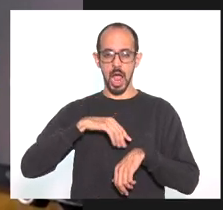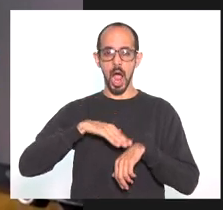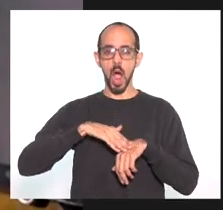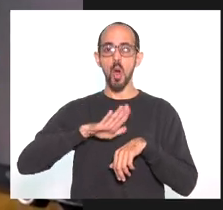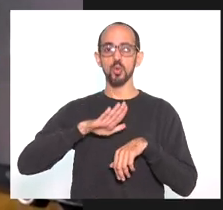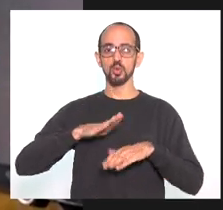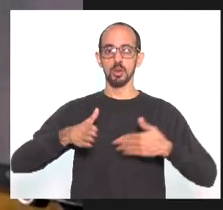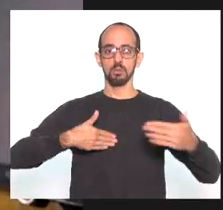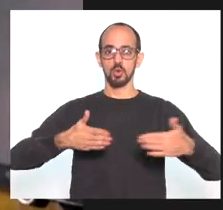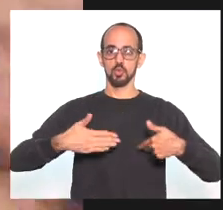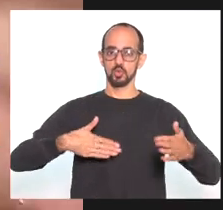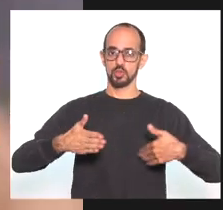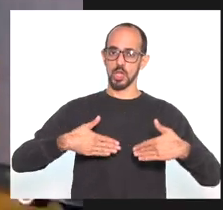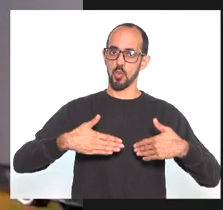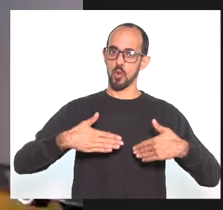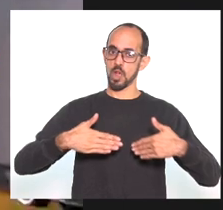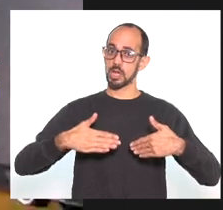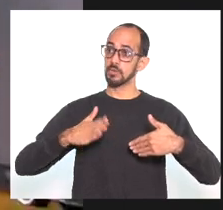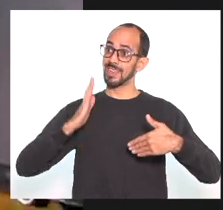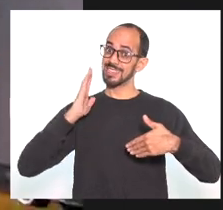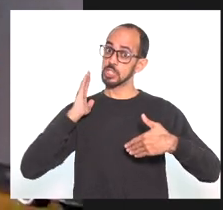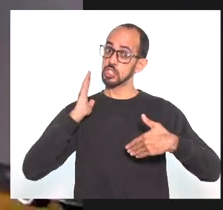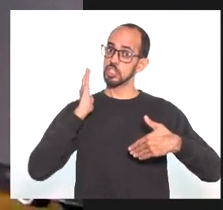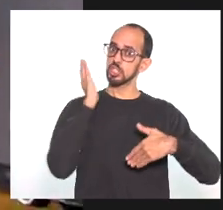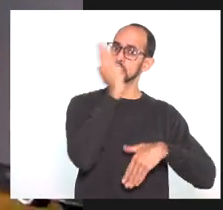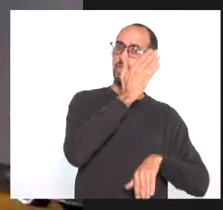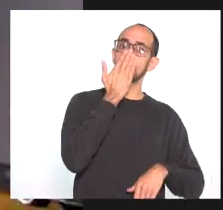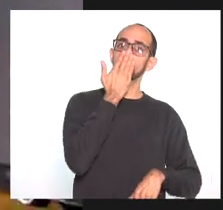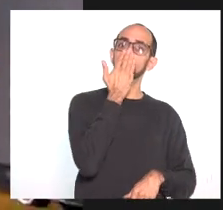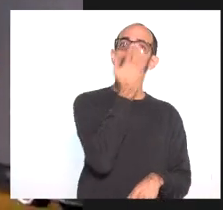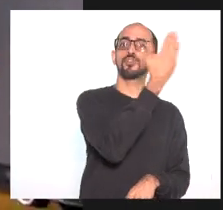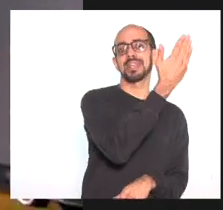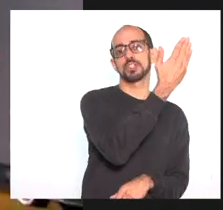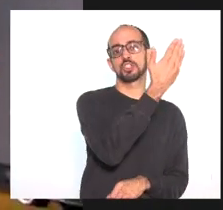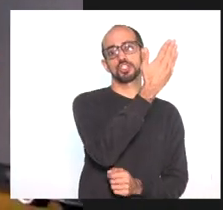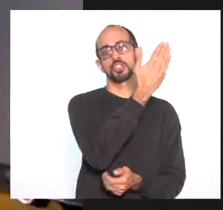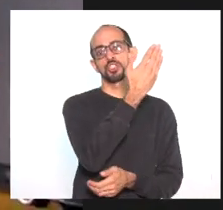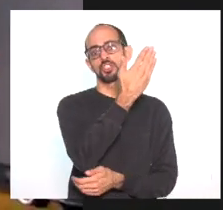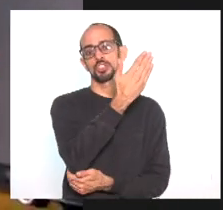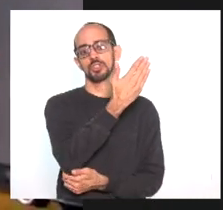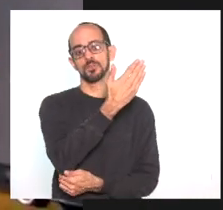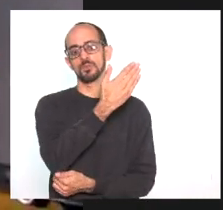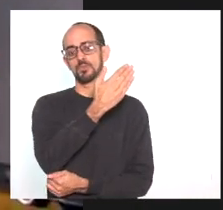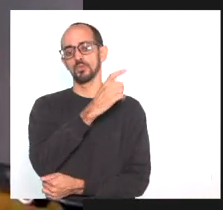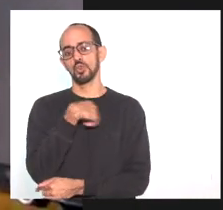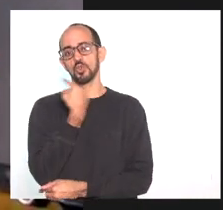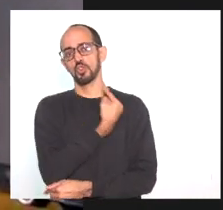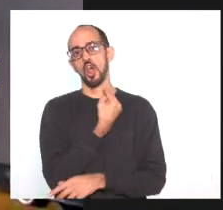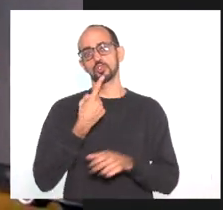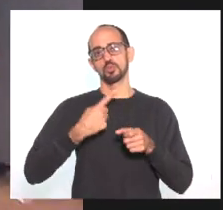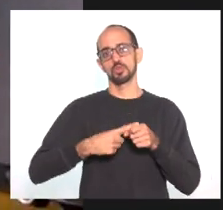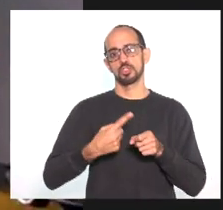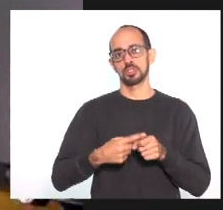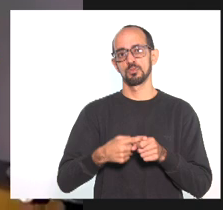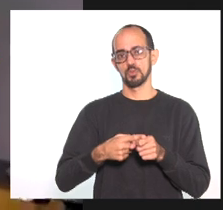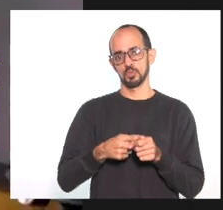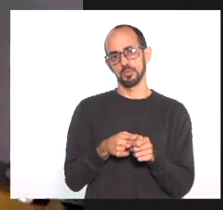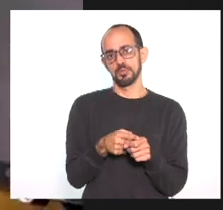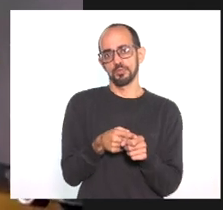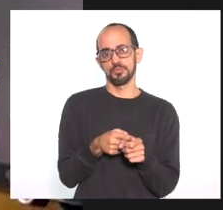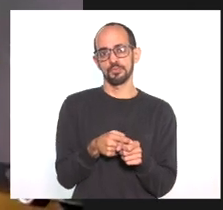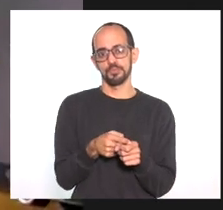em linha reta, ele fica bem em frente, né, ao nosso município.